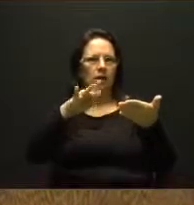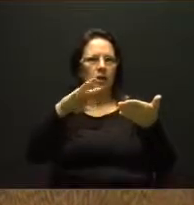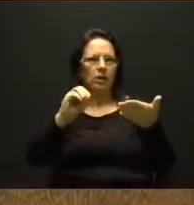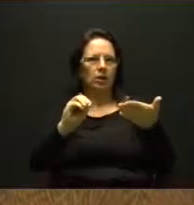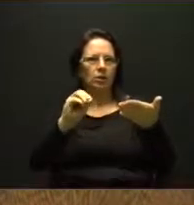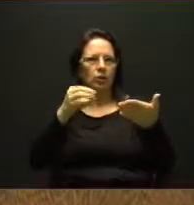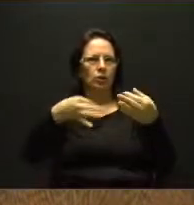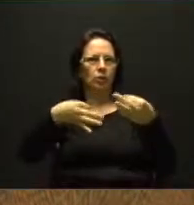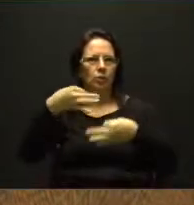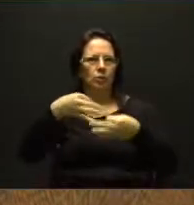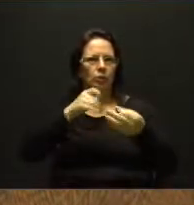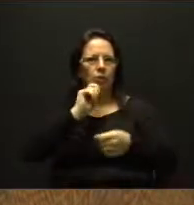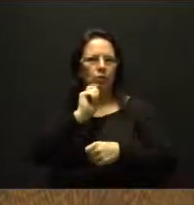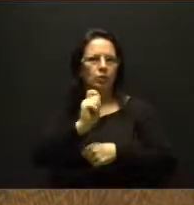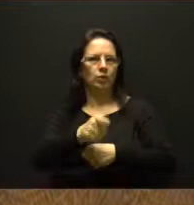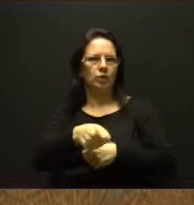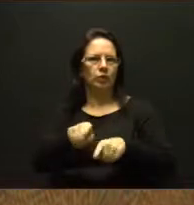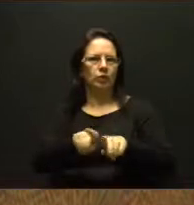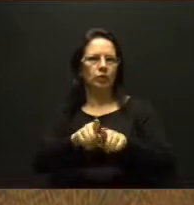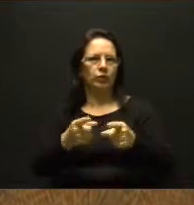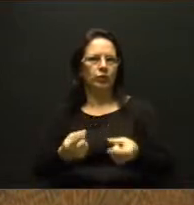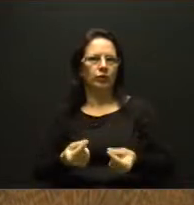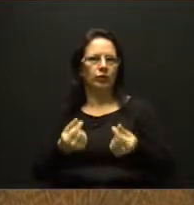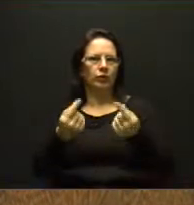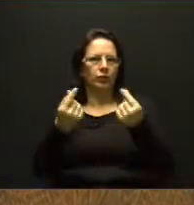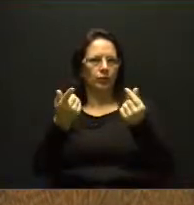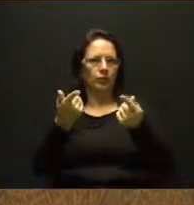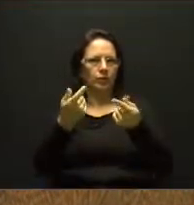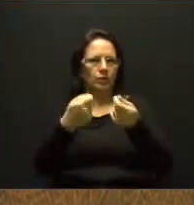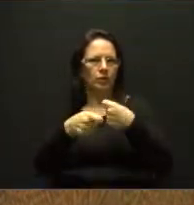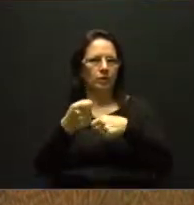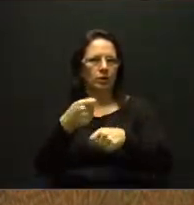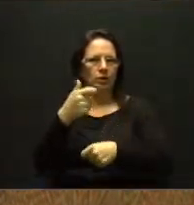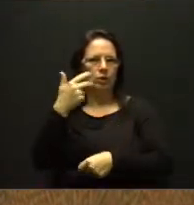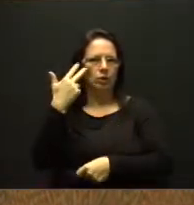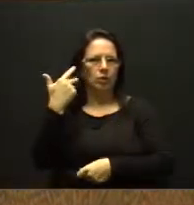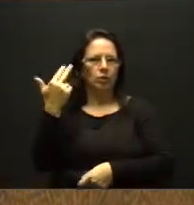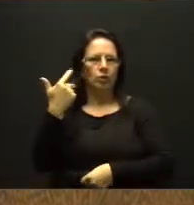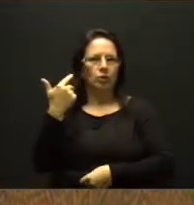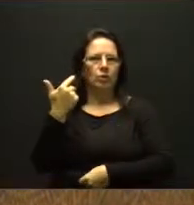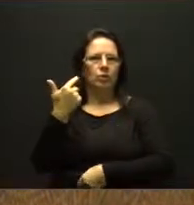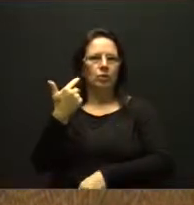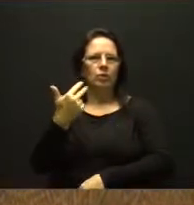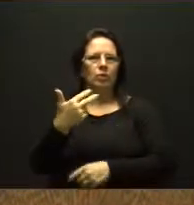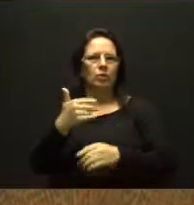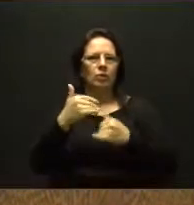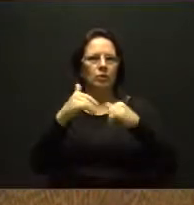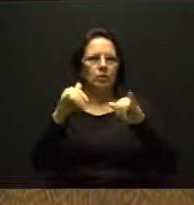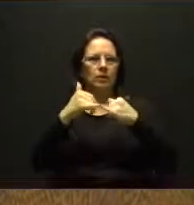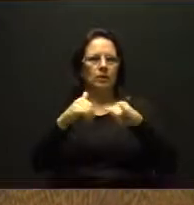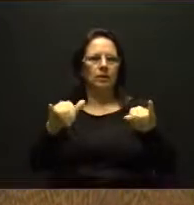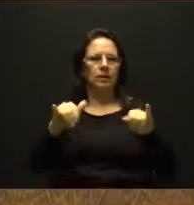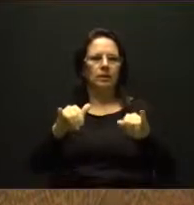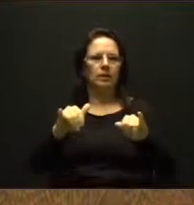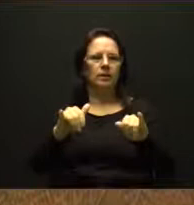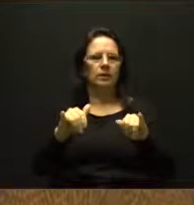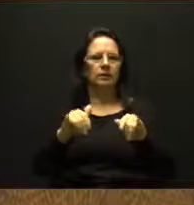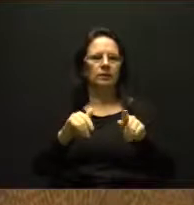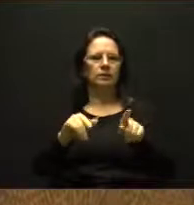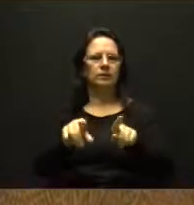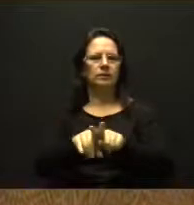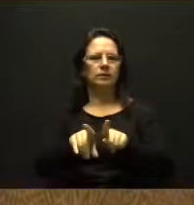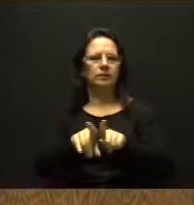jurídico legal financeiro e orçamentário não se vislumbra obras à normal tramitação da matéria